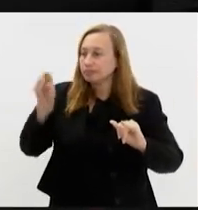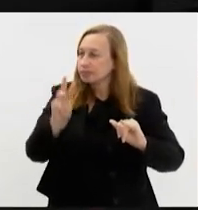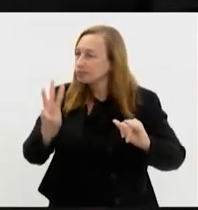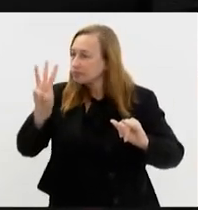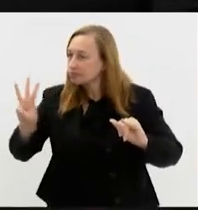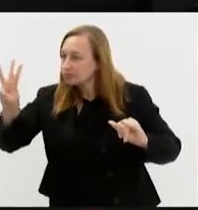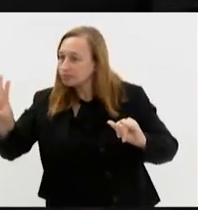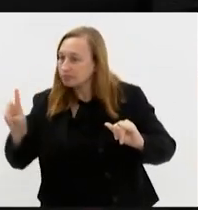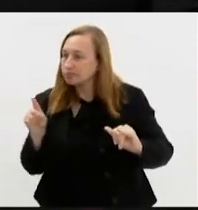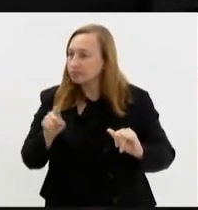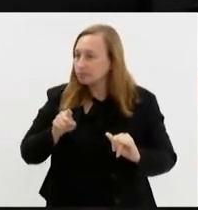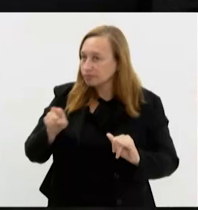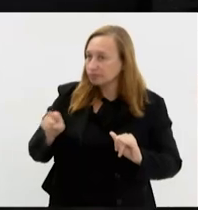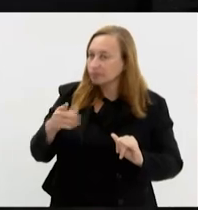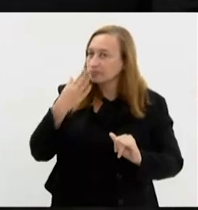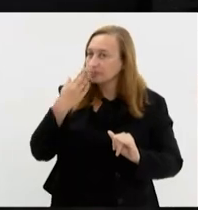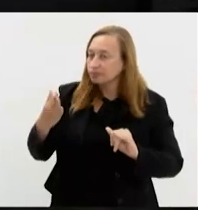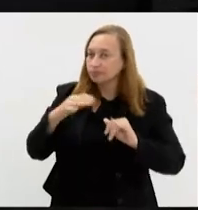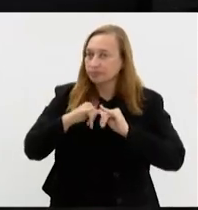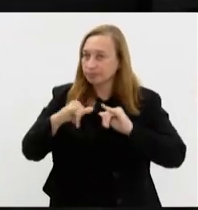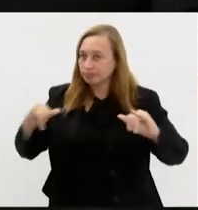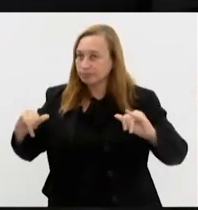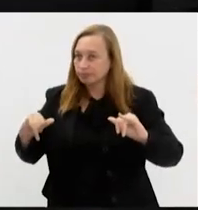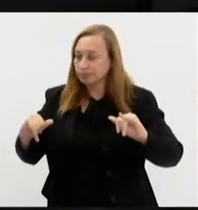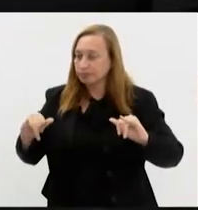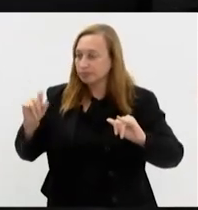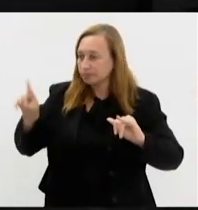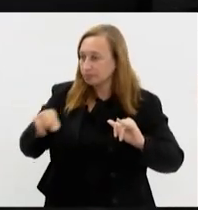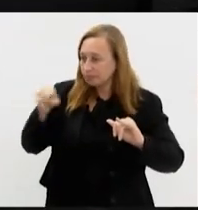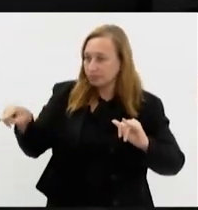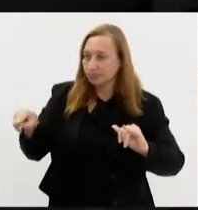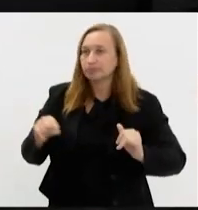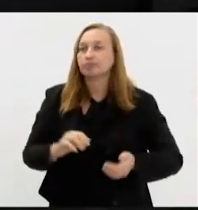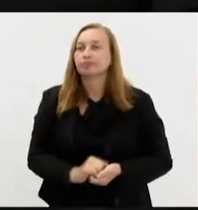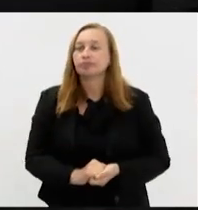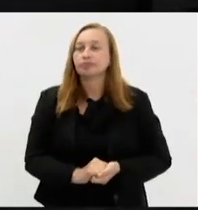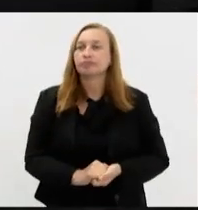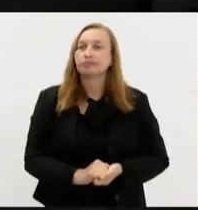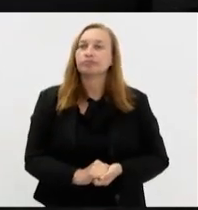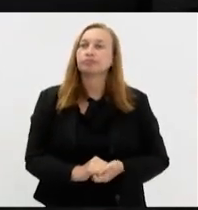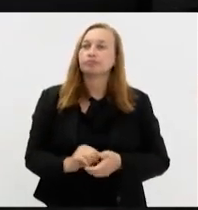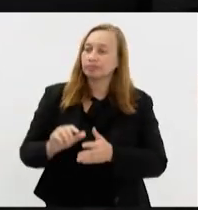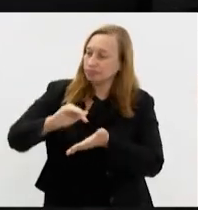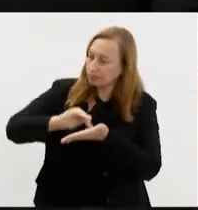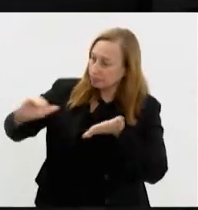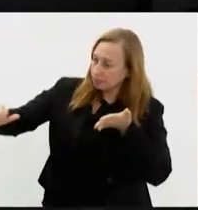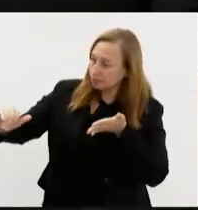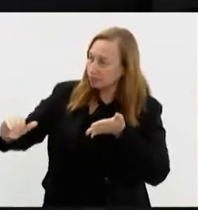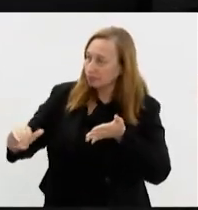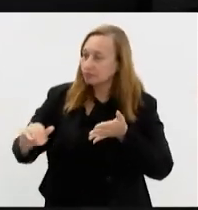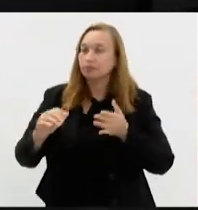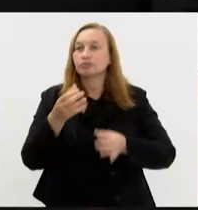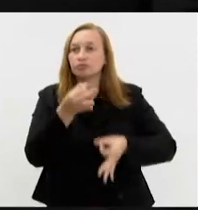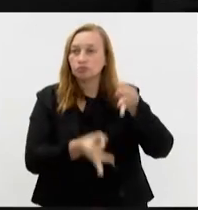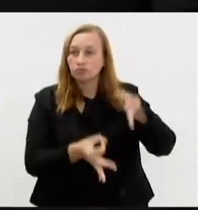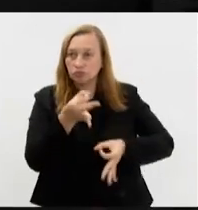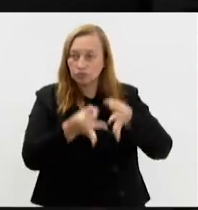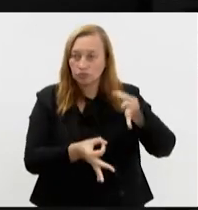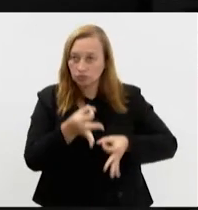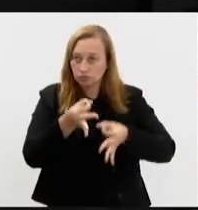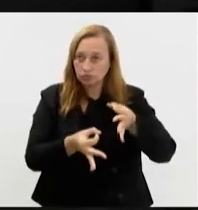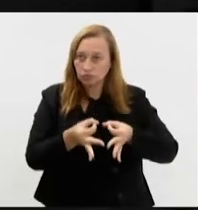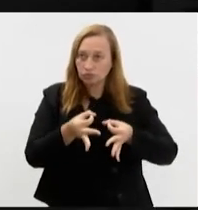provedor esse tipo de propaganda tá impedido né Vamos fazer uma remoção os juiz e juízes eleitorais com uma